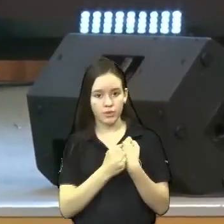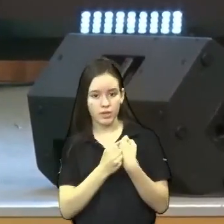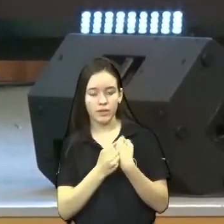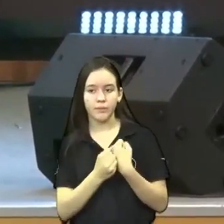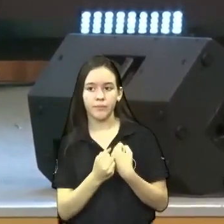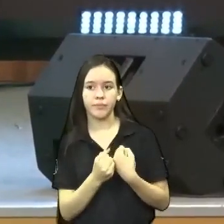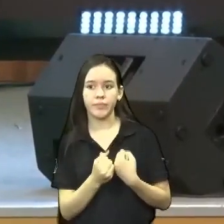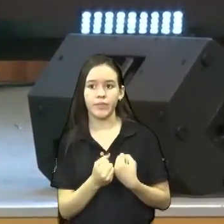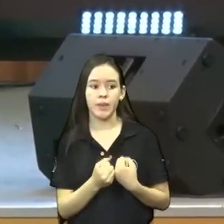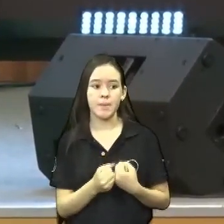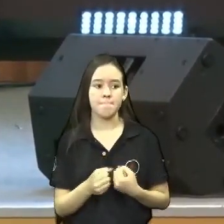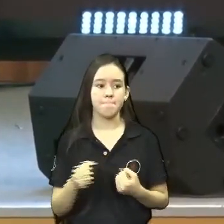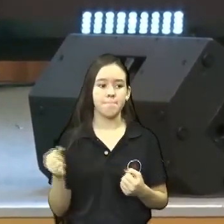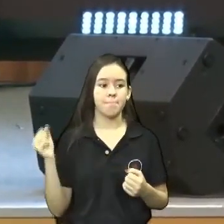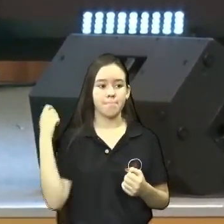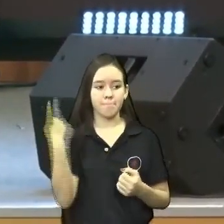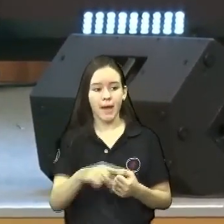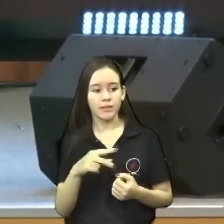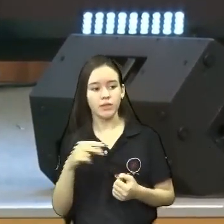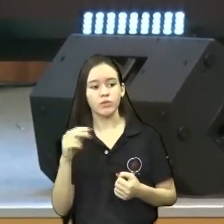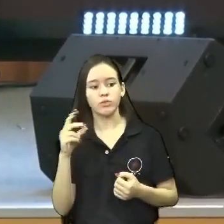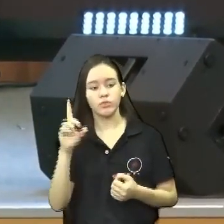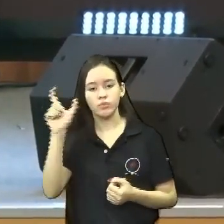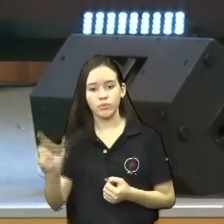bata no dono